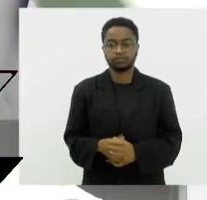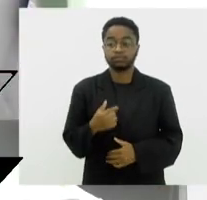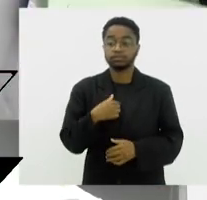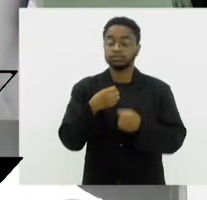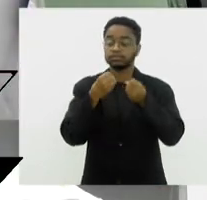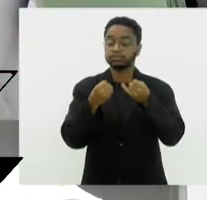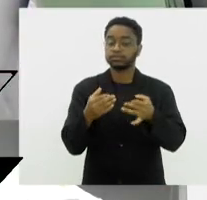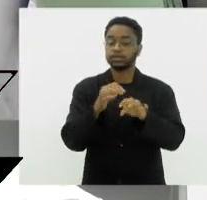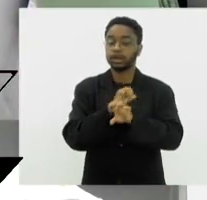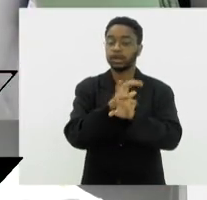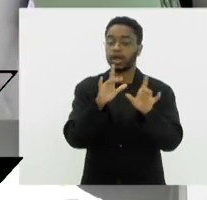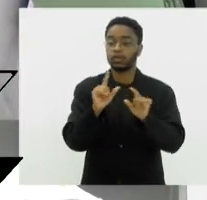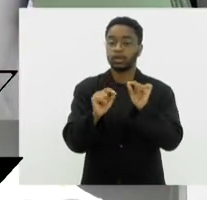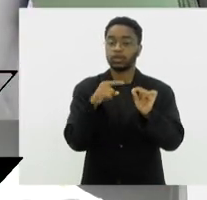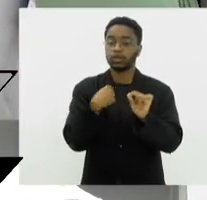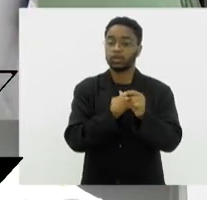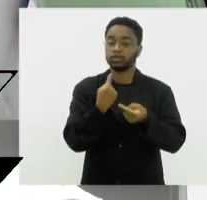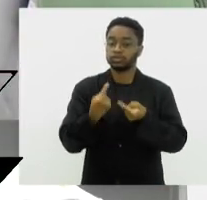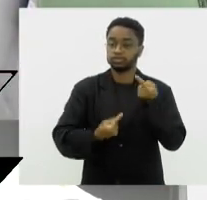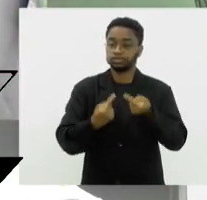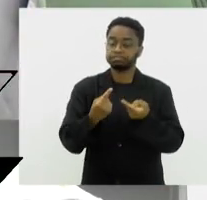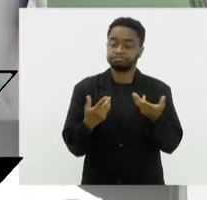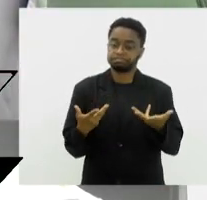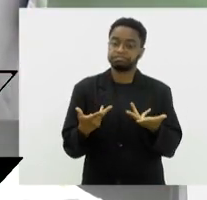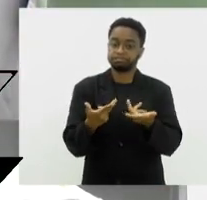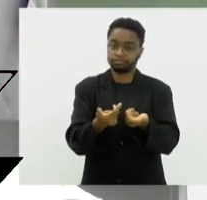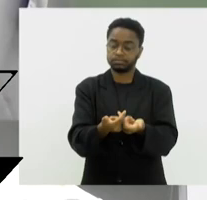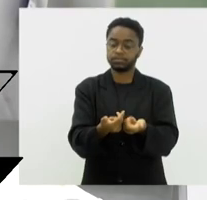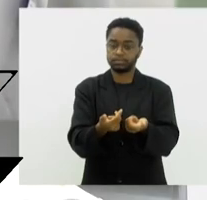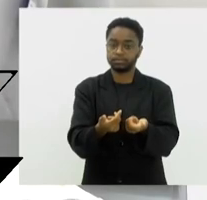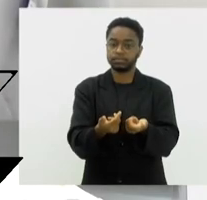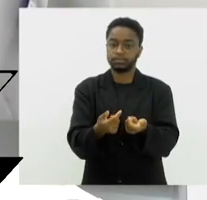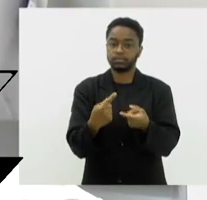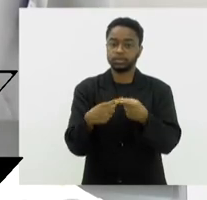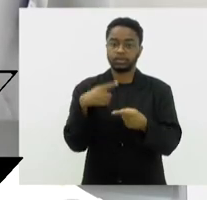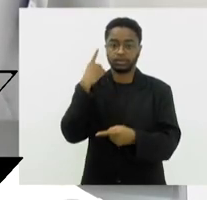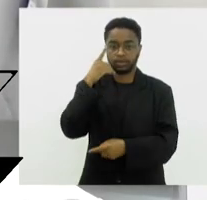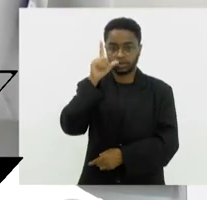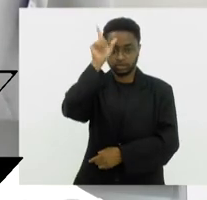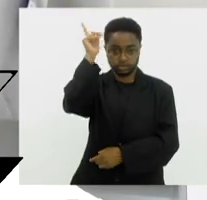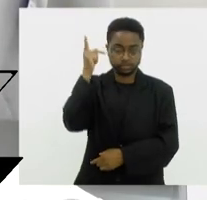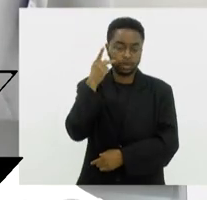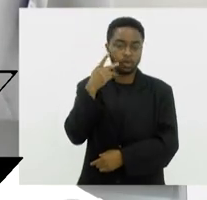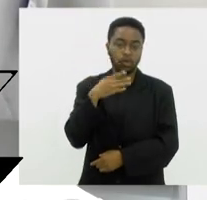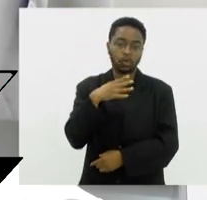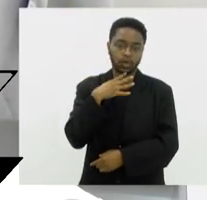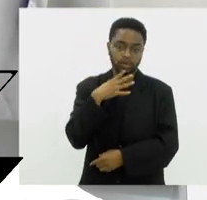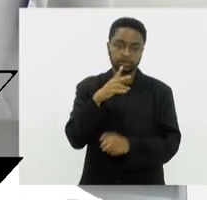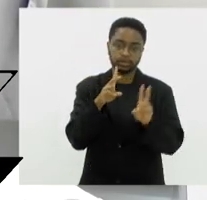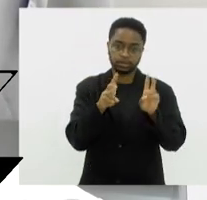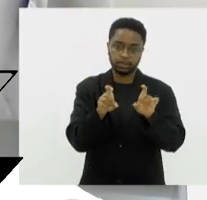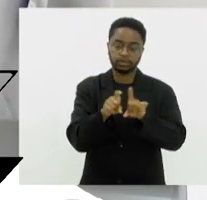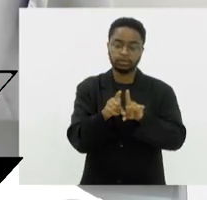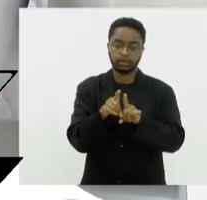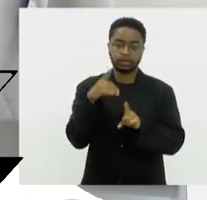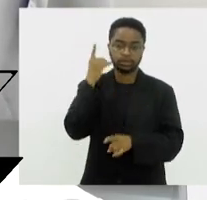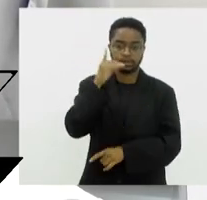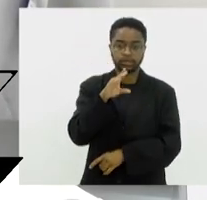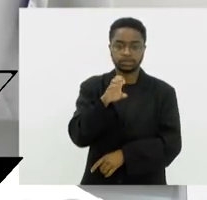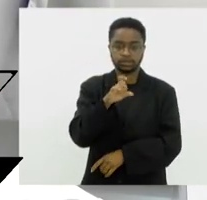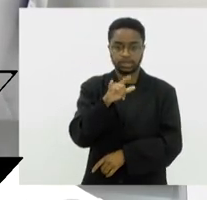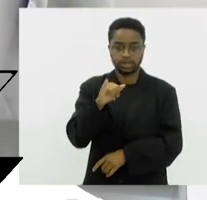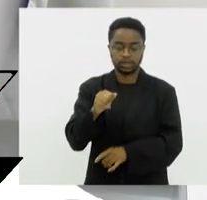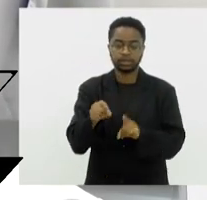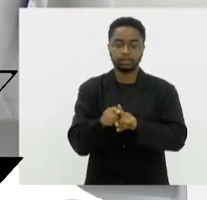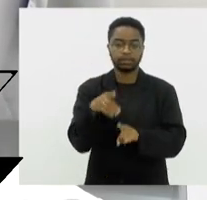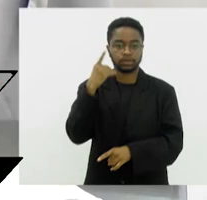que a nossa discussão aqui enriqueceu muito o debate. Deputado Luiz Paulo, profundo conhecedor do tema, deputada Célia e